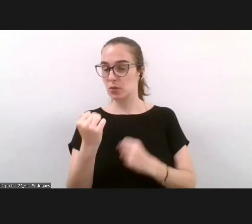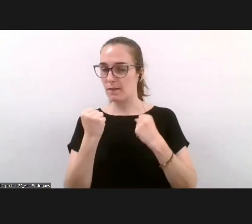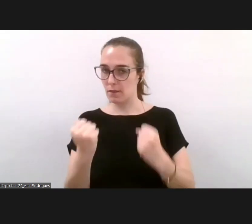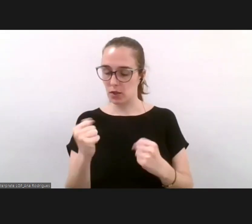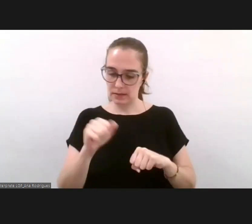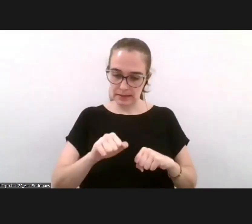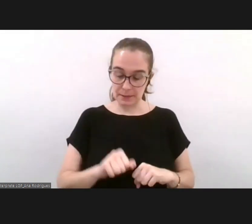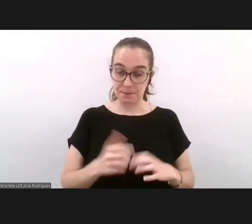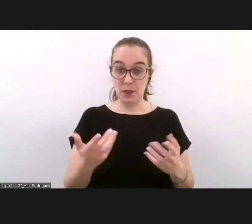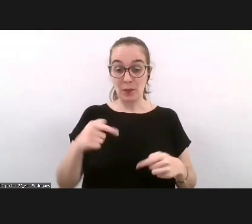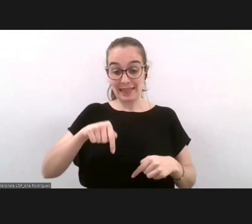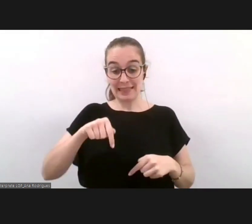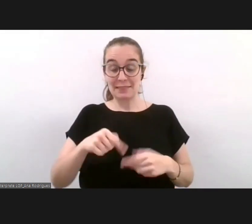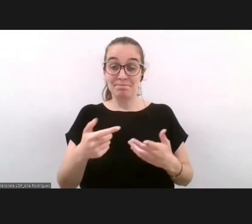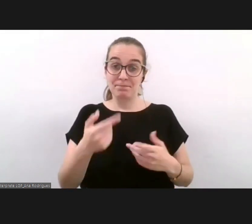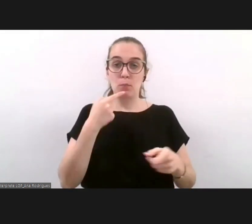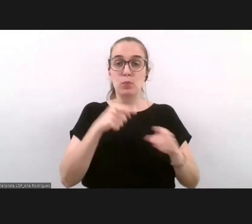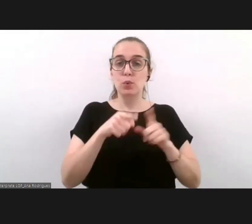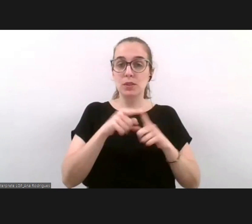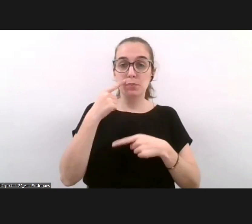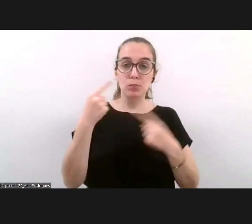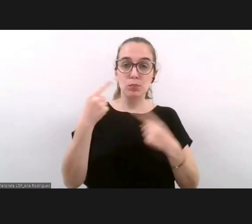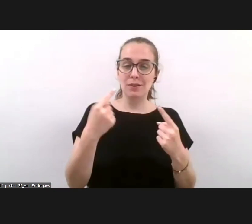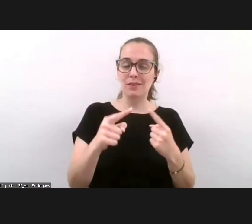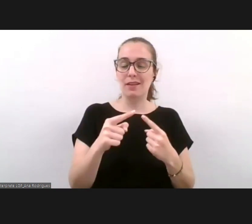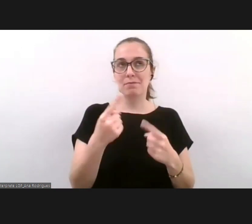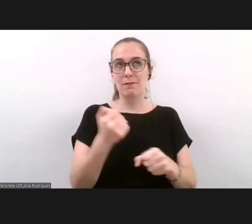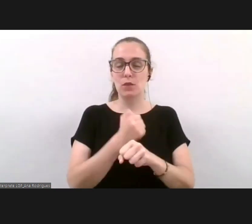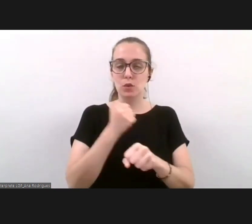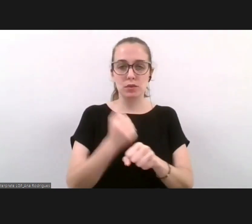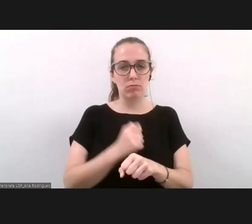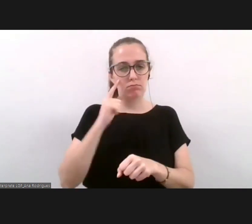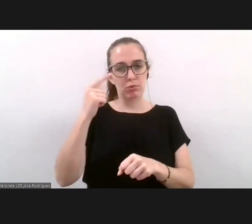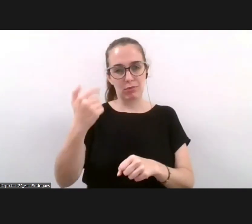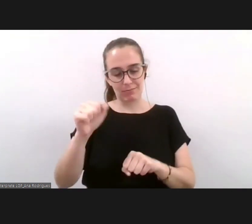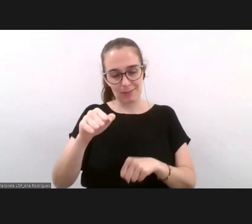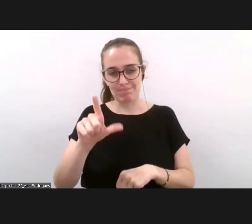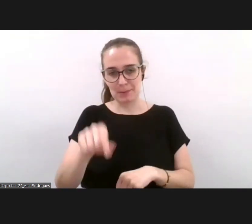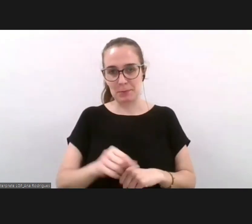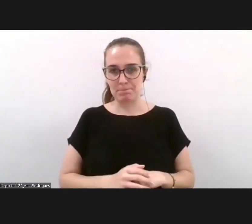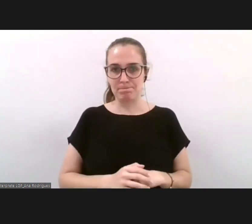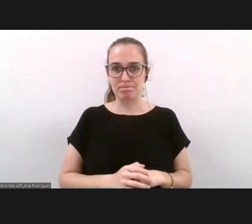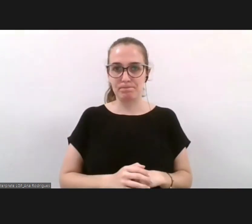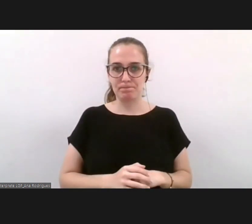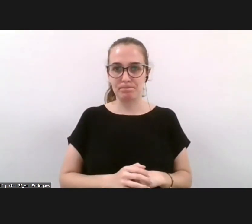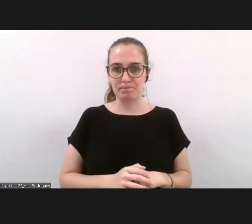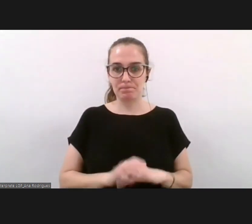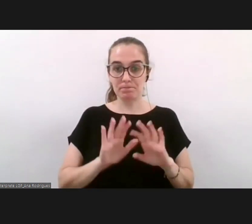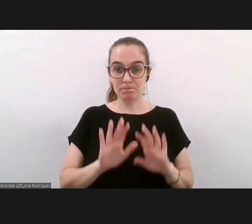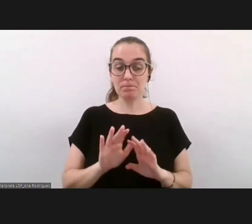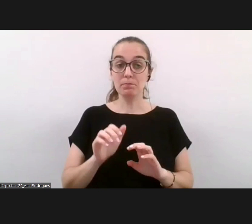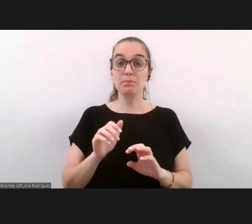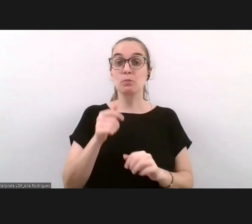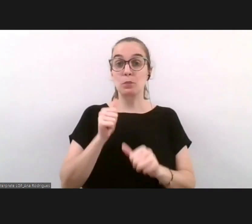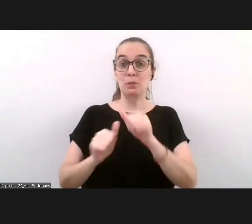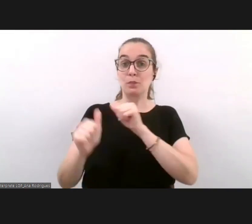as políticas públicas e o setor público têm um papel especialmente importante. E, voltando ao